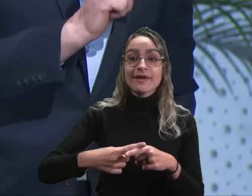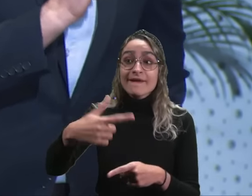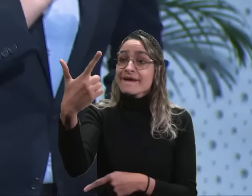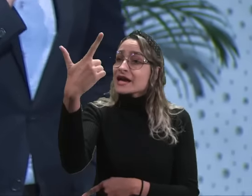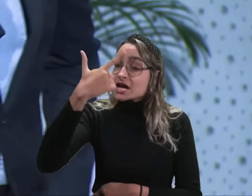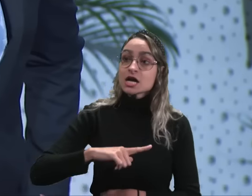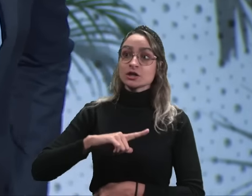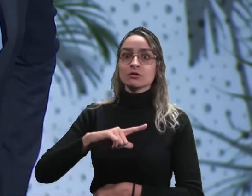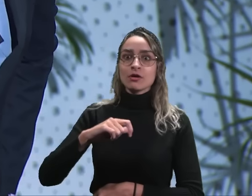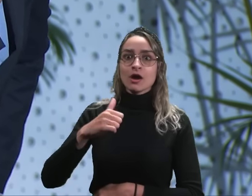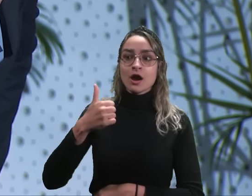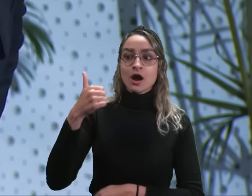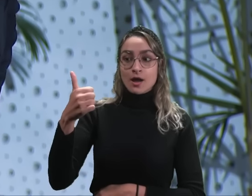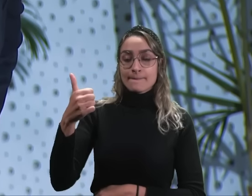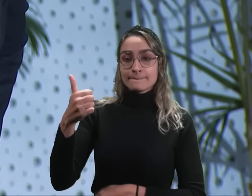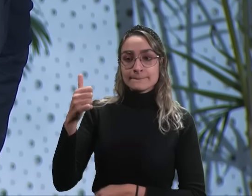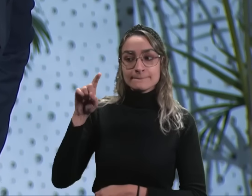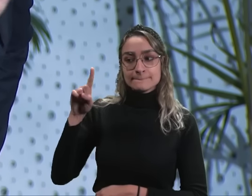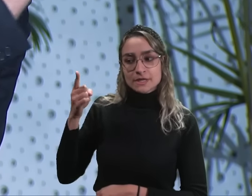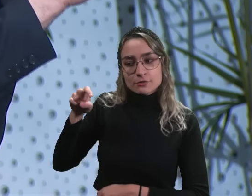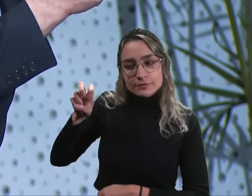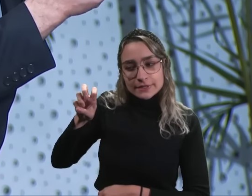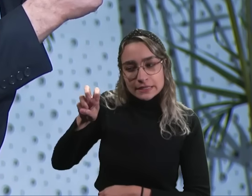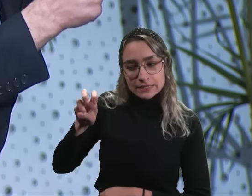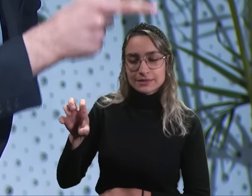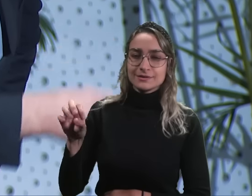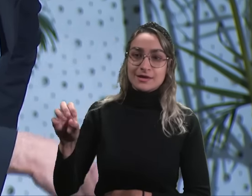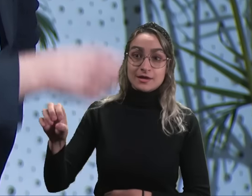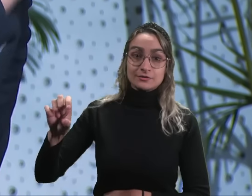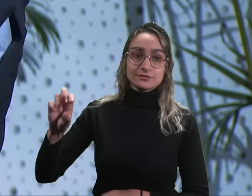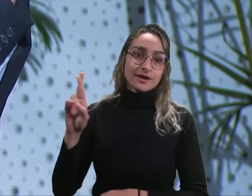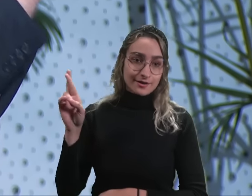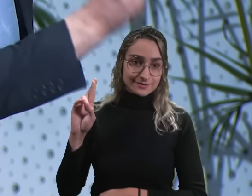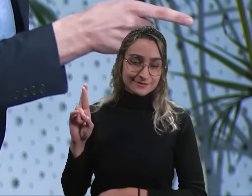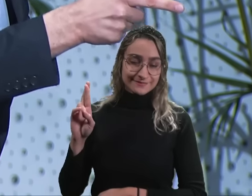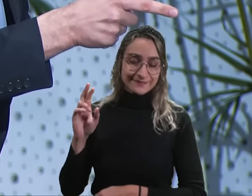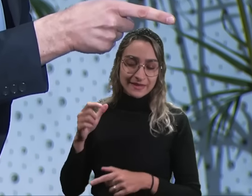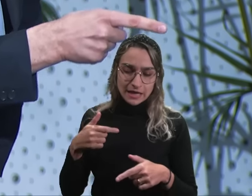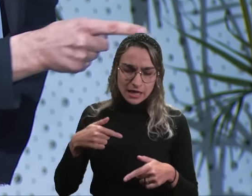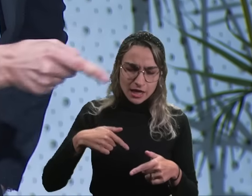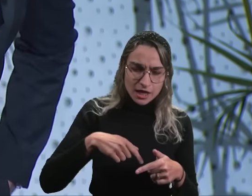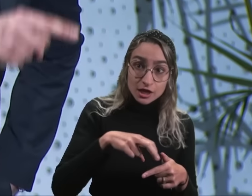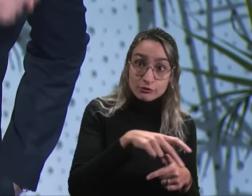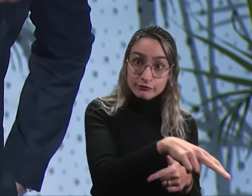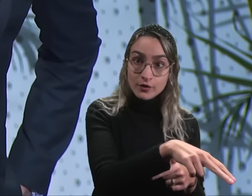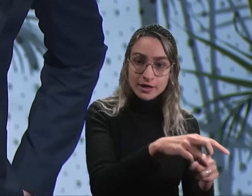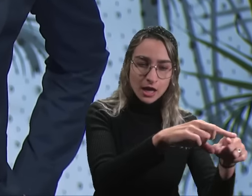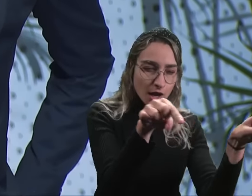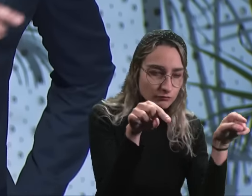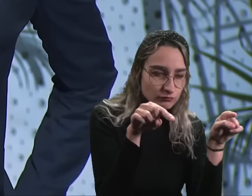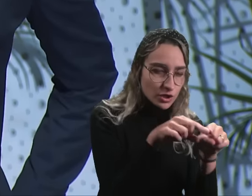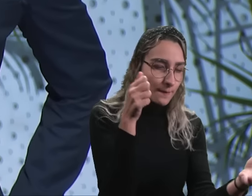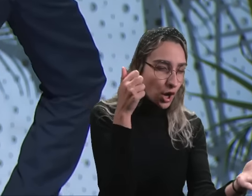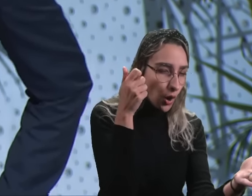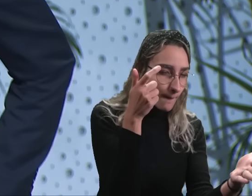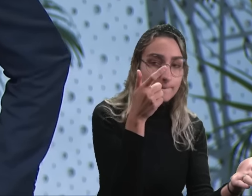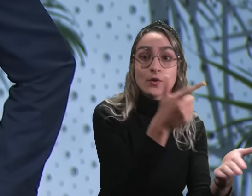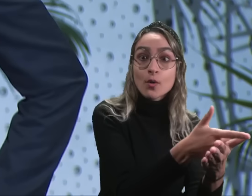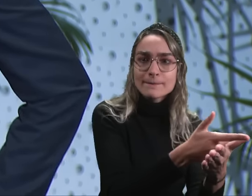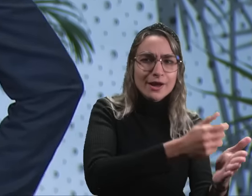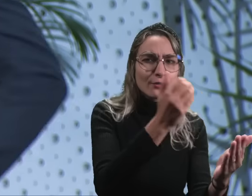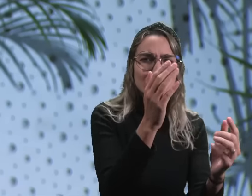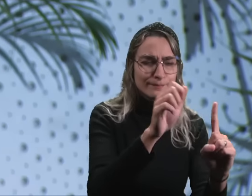pro entregador o seguinte amigão seguinte você vai chegar em casa você vai dizer que a entrega ali e muito Possivelmente a senhora que te